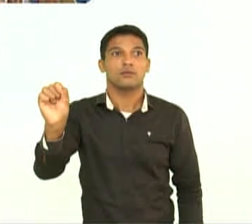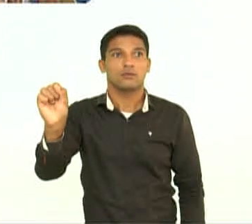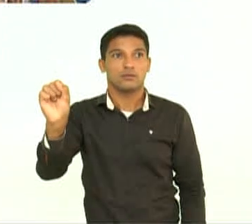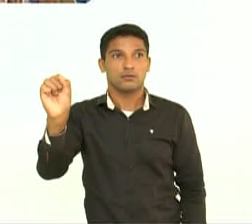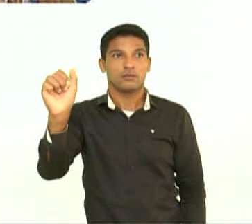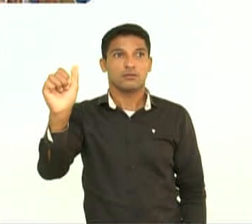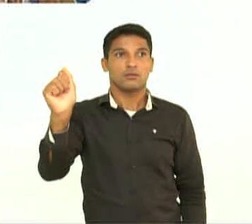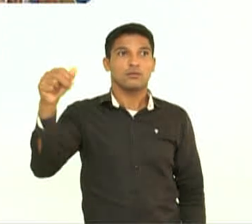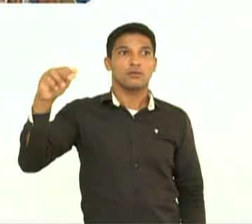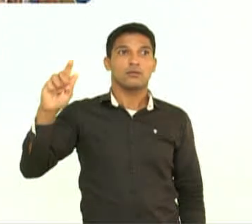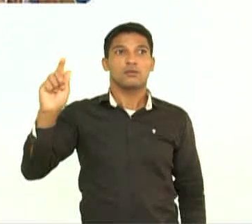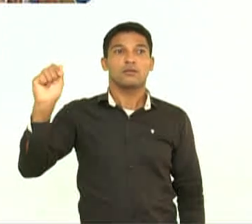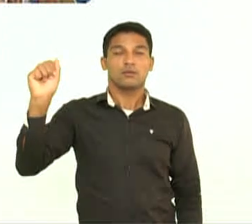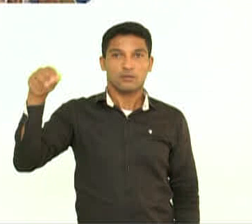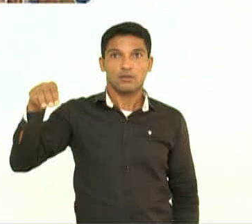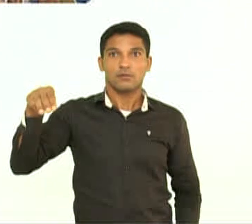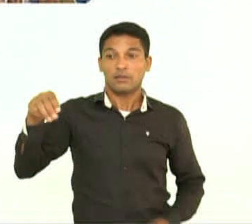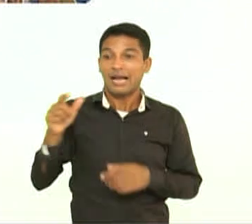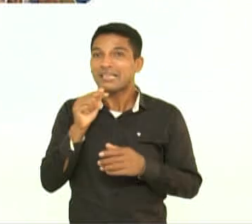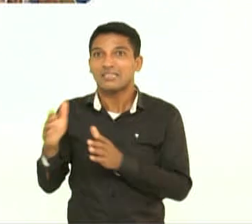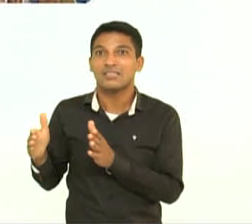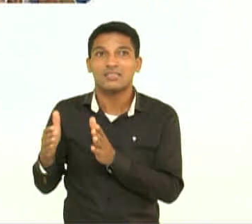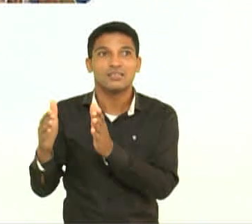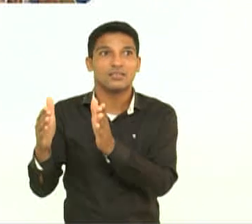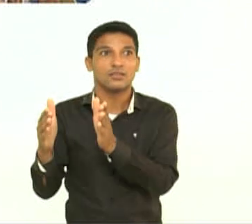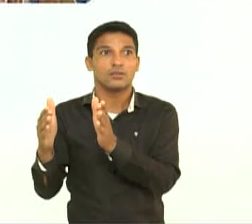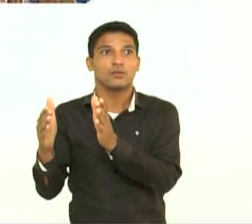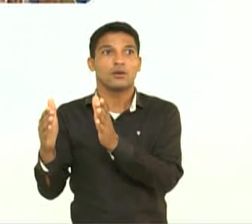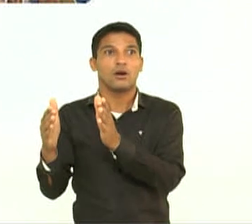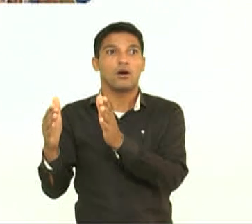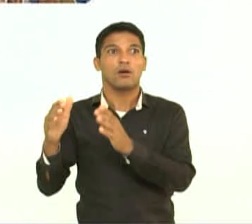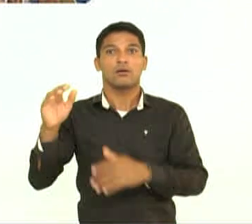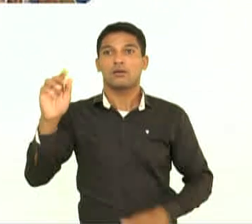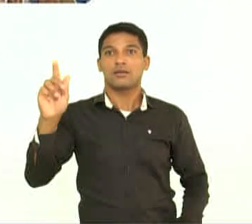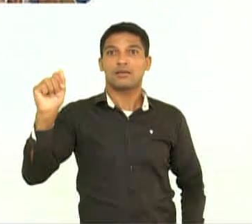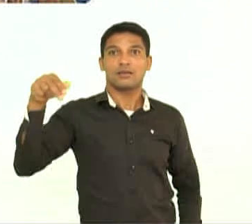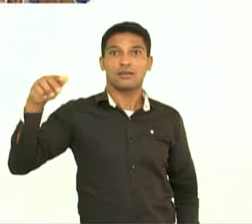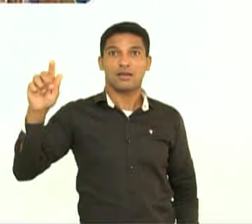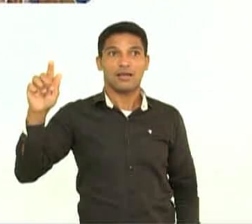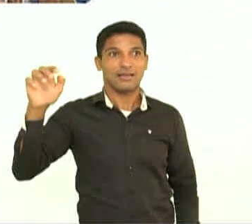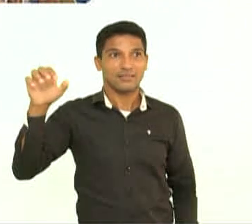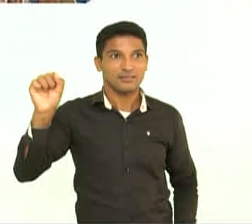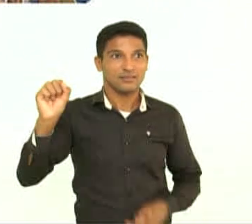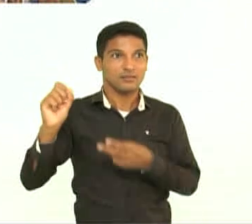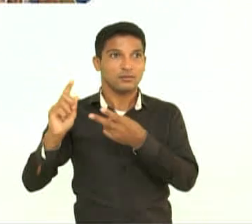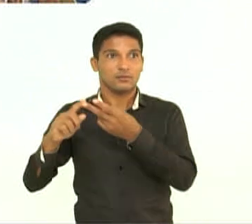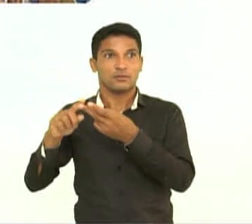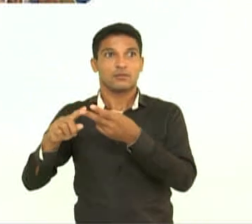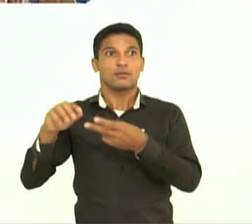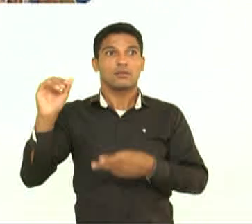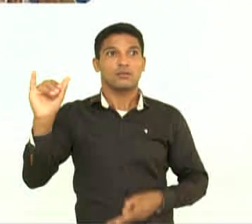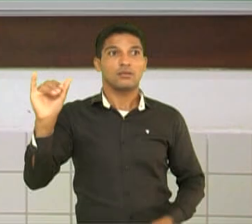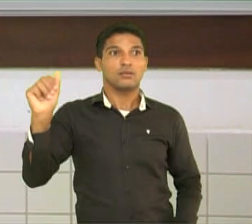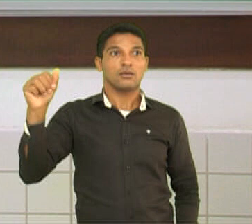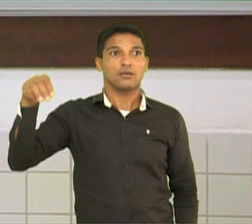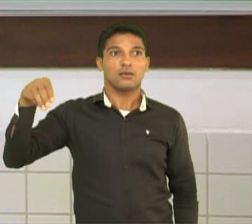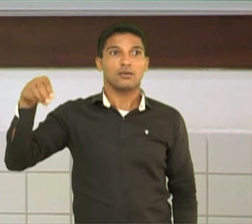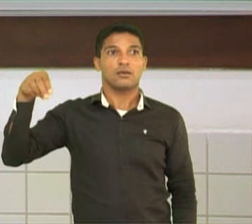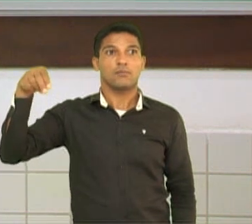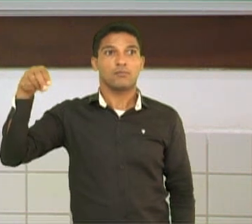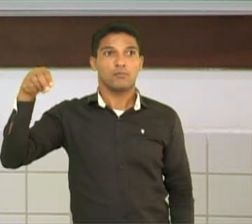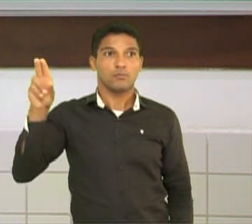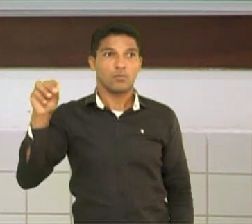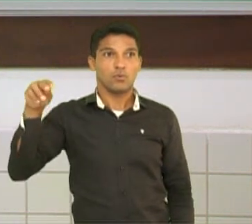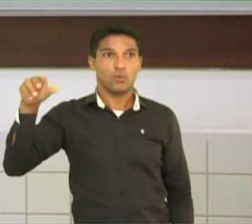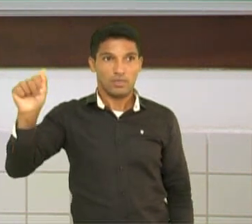Ganges, Yamuna e Sarasvati. Em geral, a gente fala que a festa indiana acontece às margens